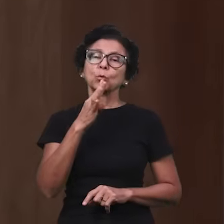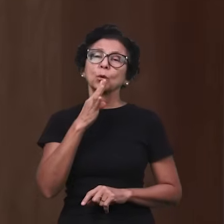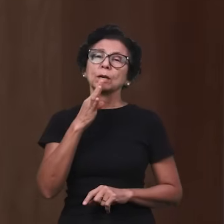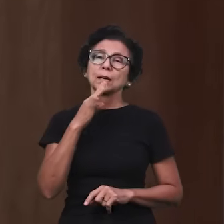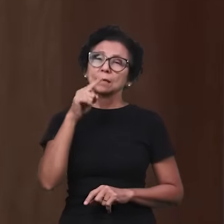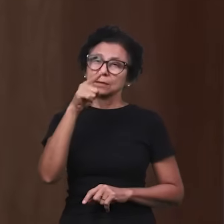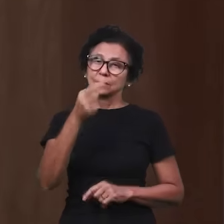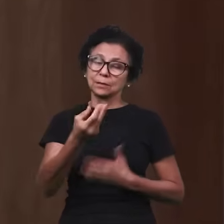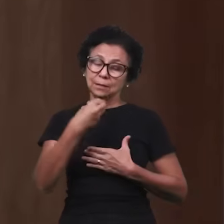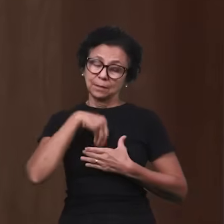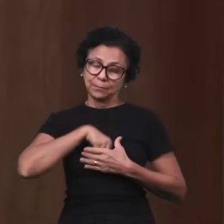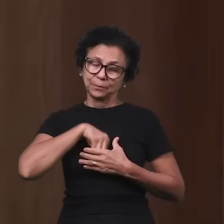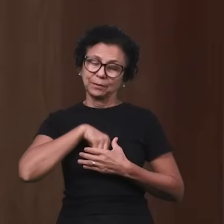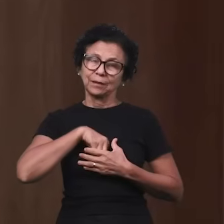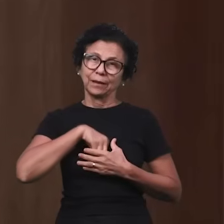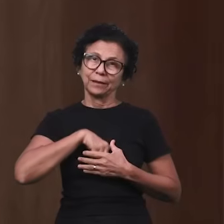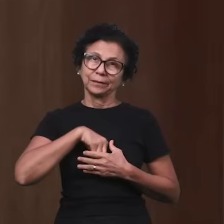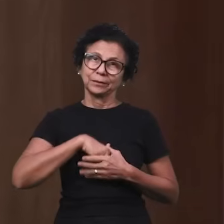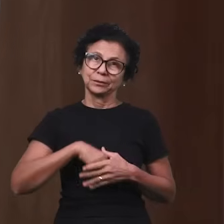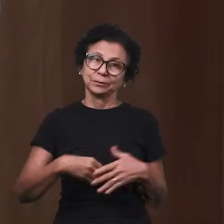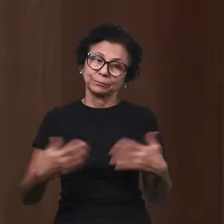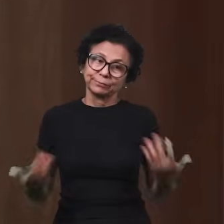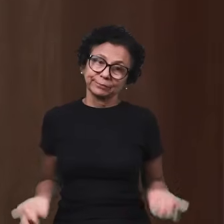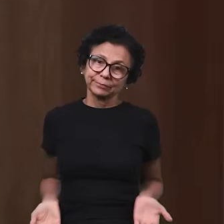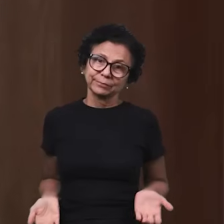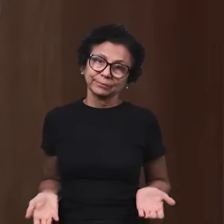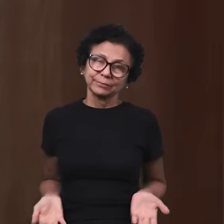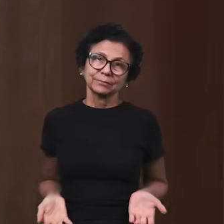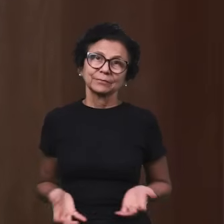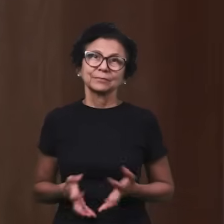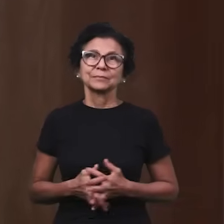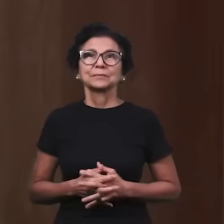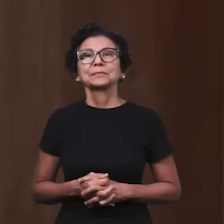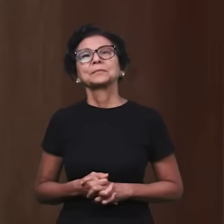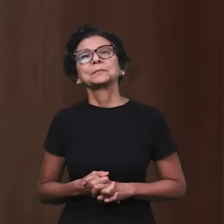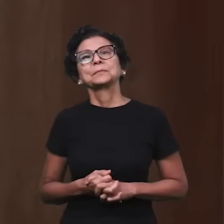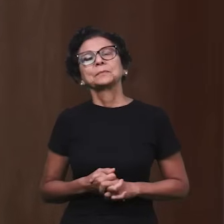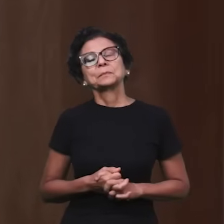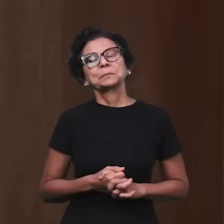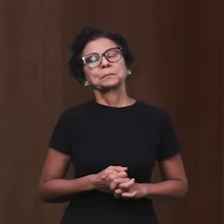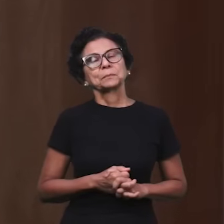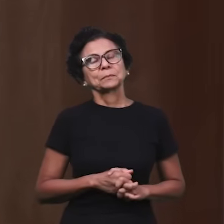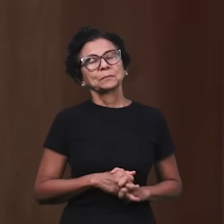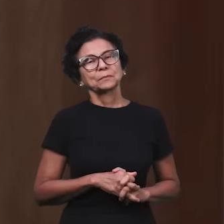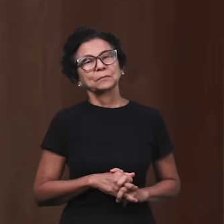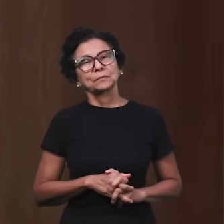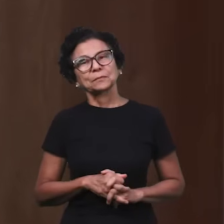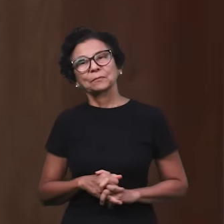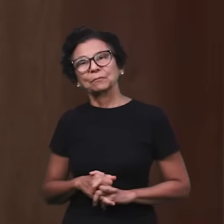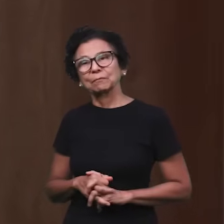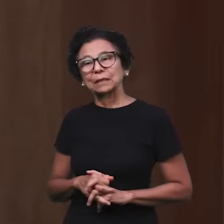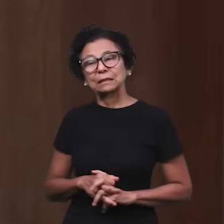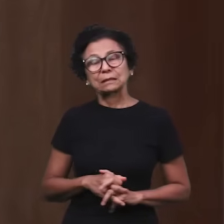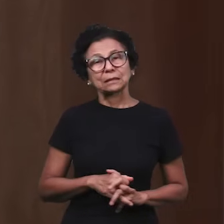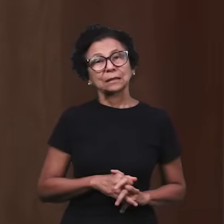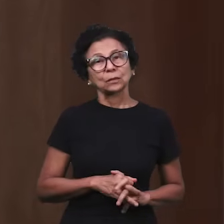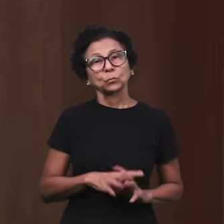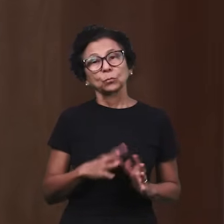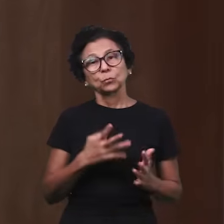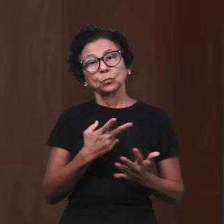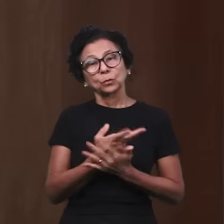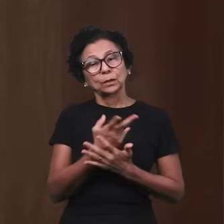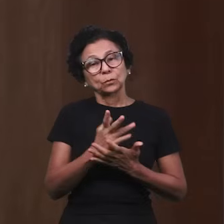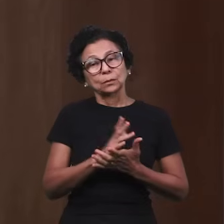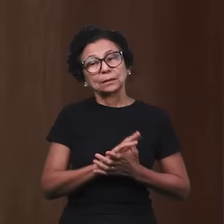do outro, não olha para o seu, então o Espírito Santo vê tudo. Então ali foi uma coisa assim, que nos